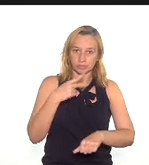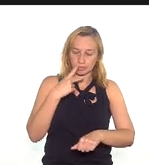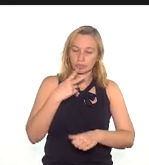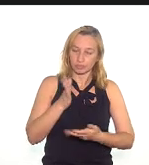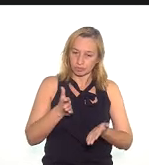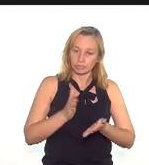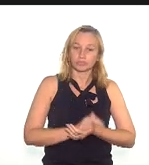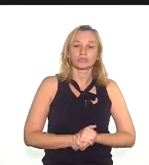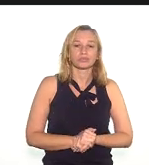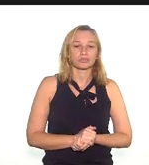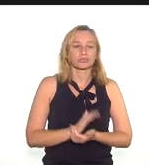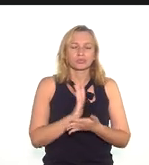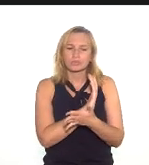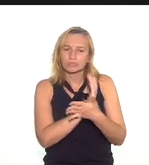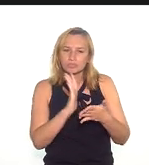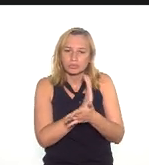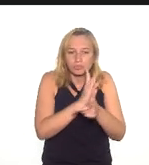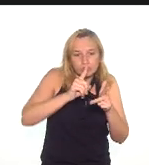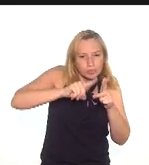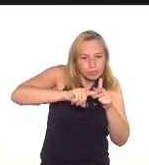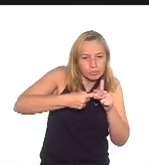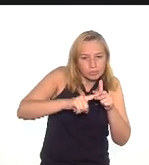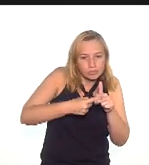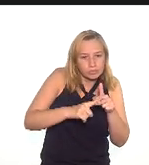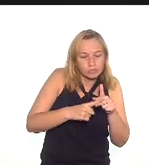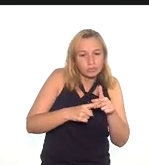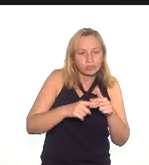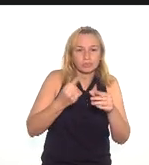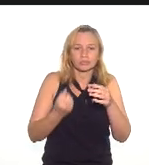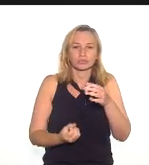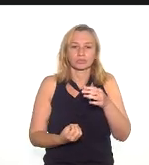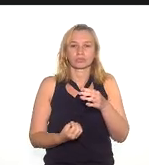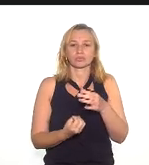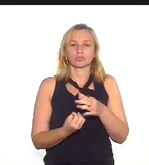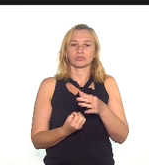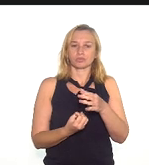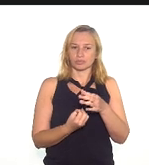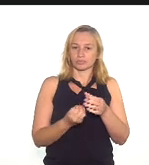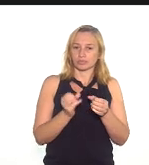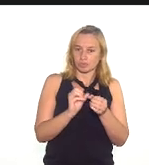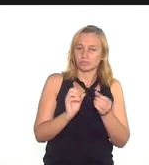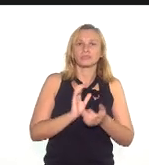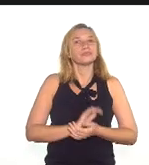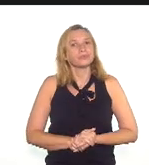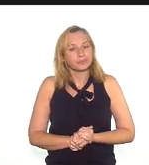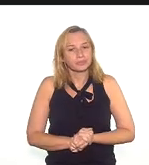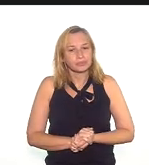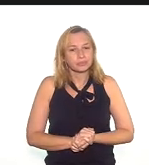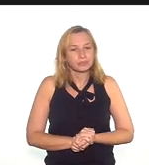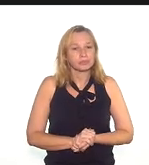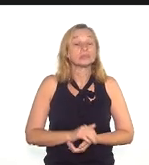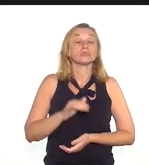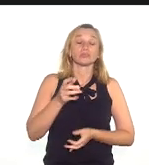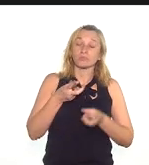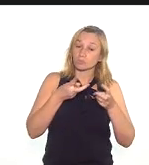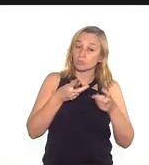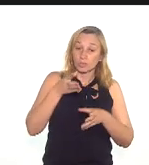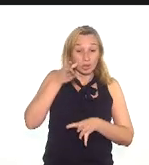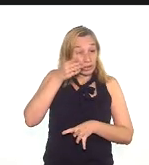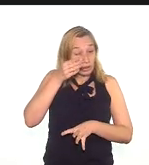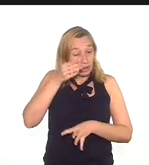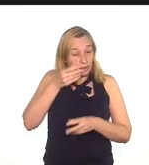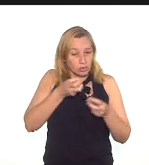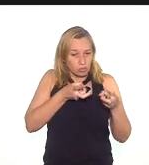alguns ajustes e aprimoramentos foram realizados. É interessante a gente ver que,